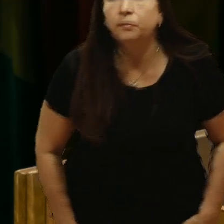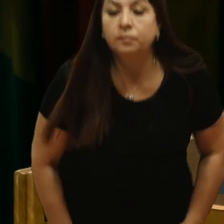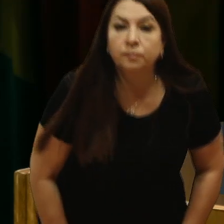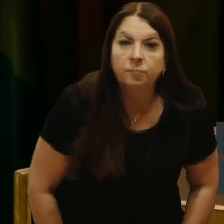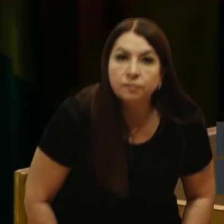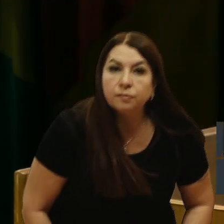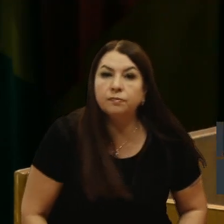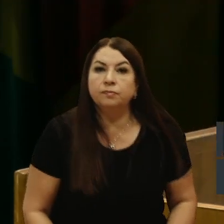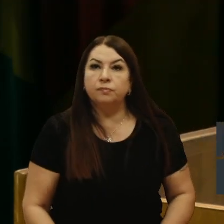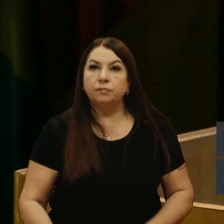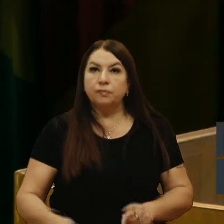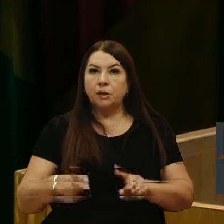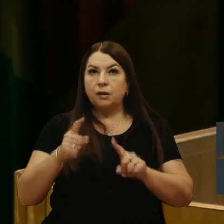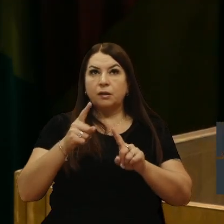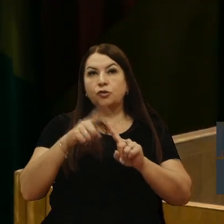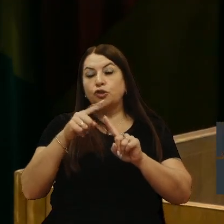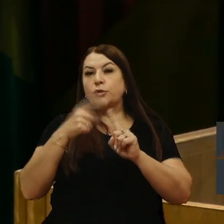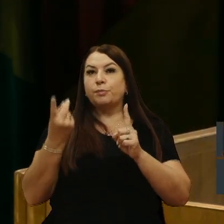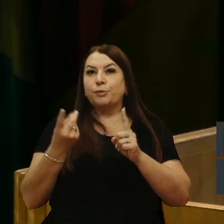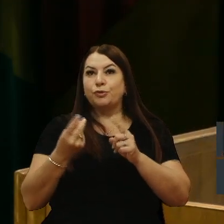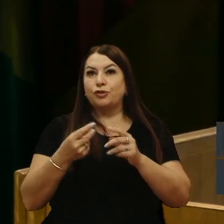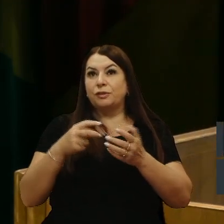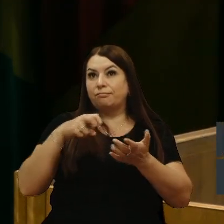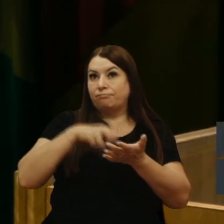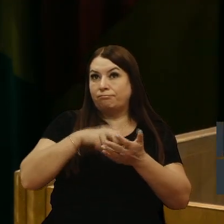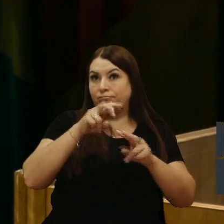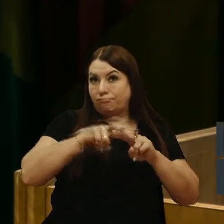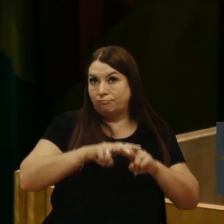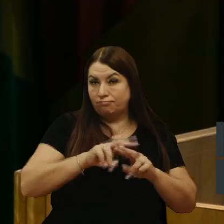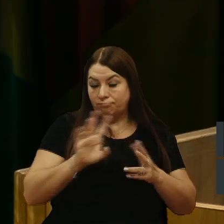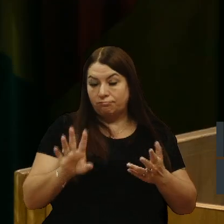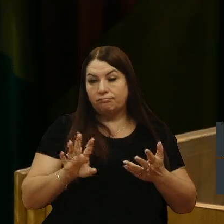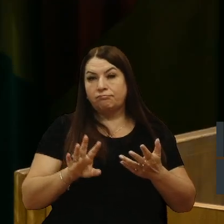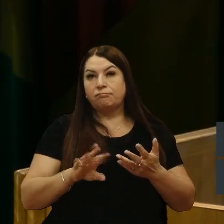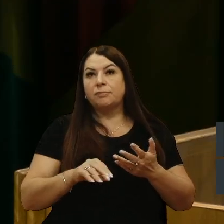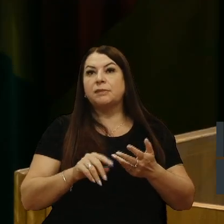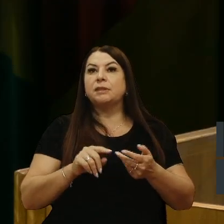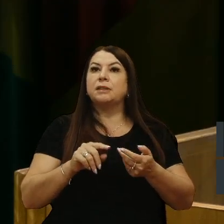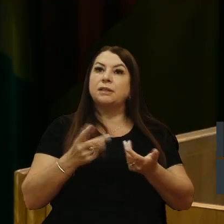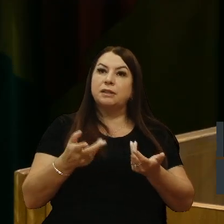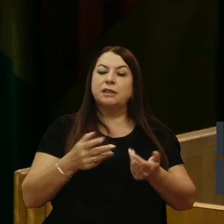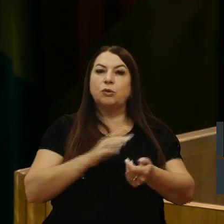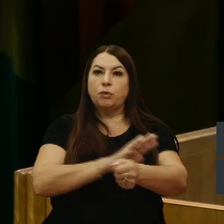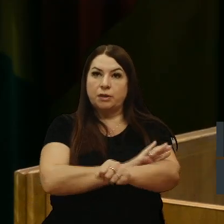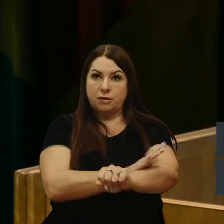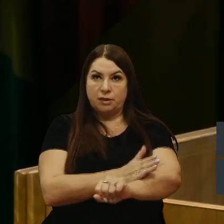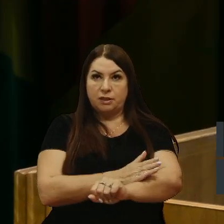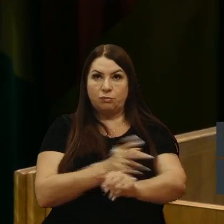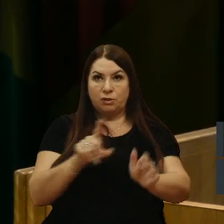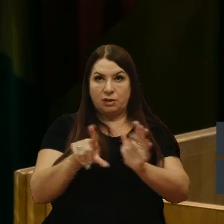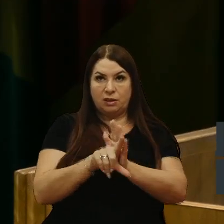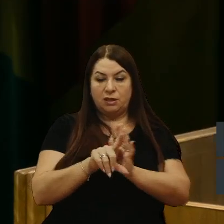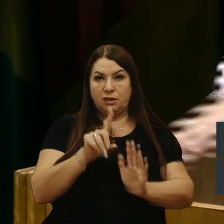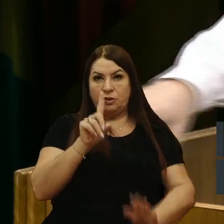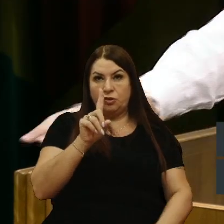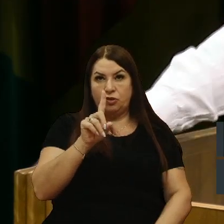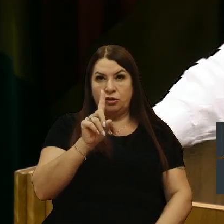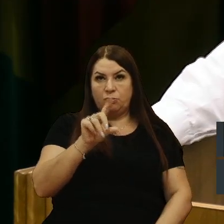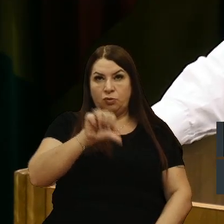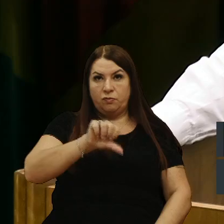Tipificação penal muitas vezes não muda a cultura. Infelizmente, o racismo, embora tenha lei desde 89, inafiançável,